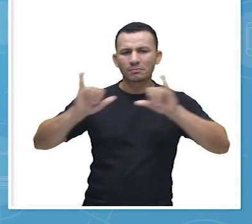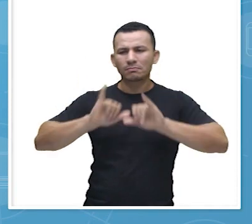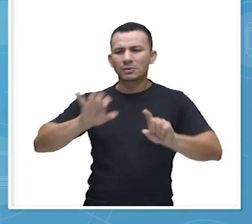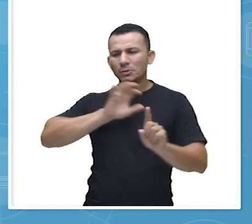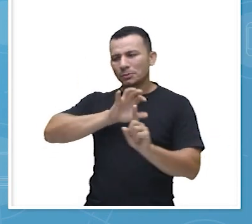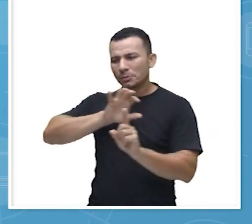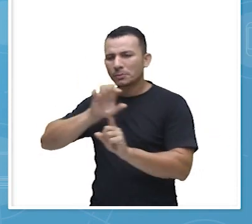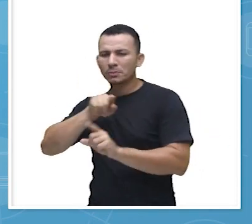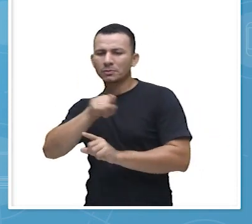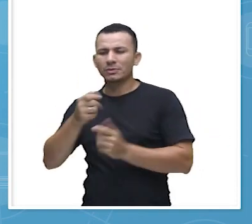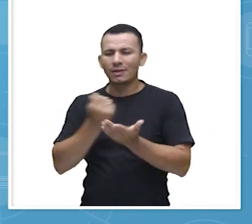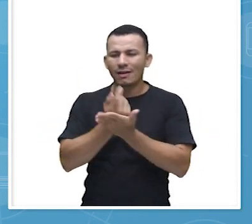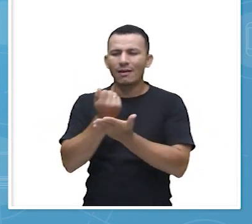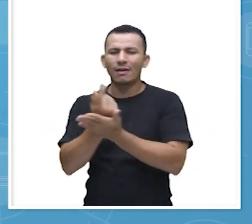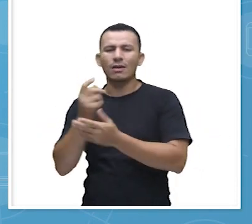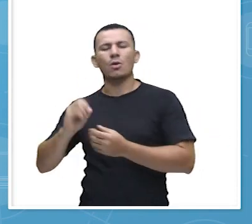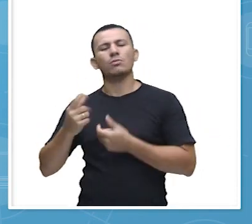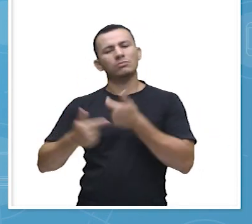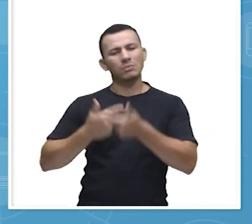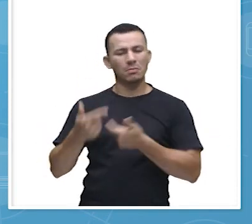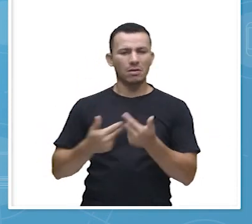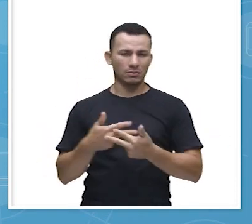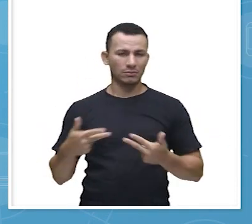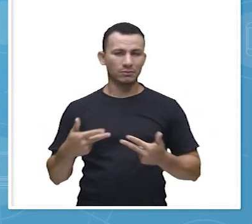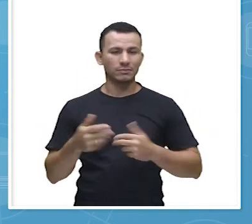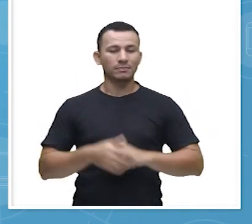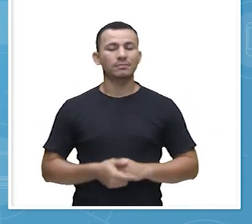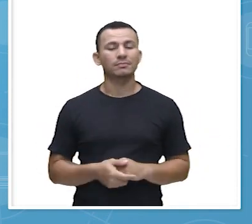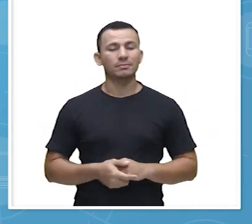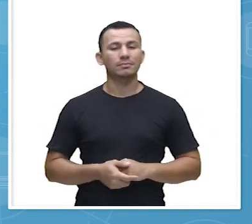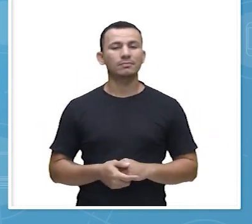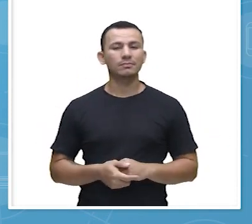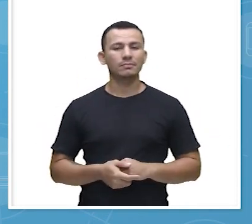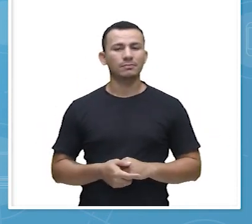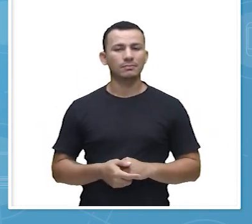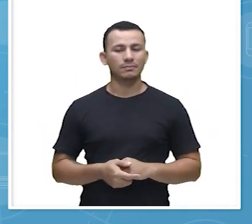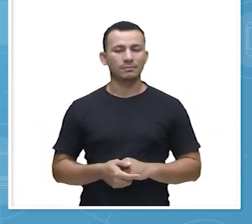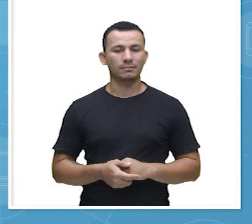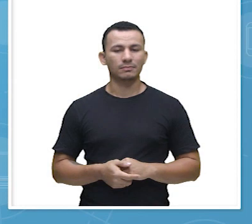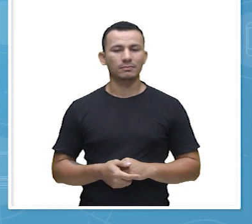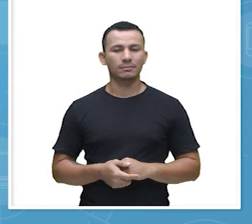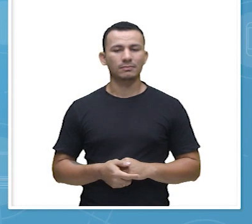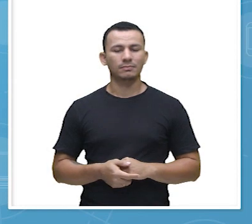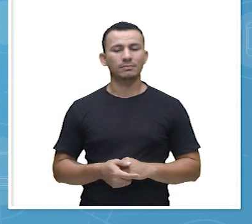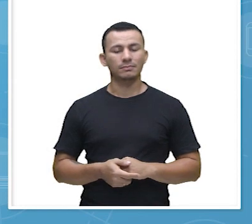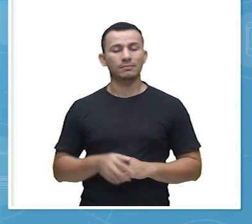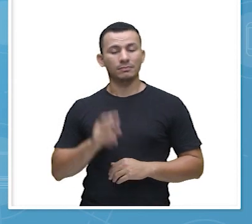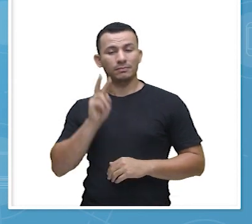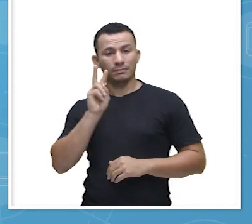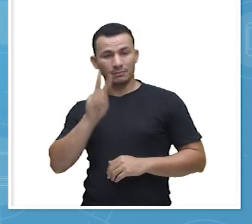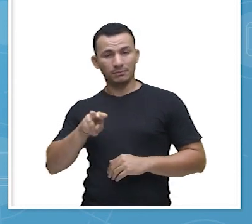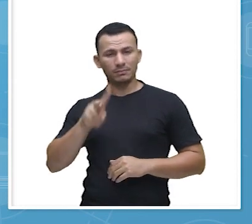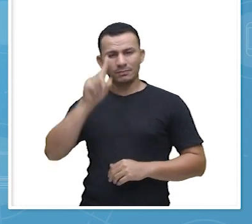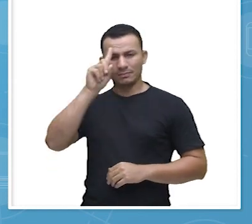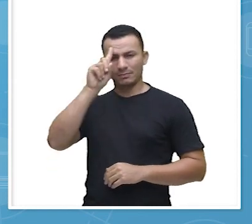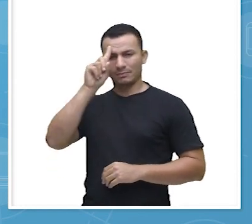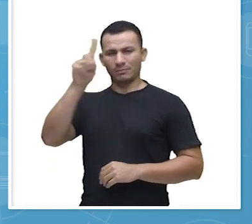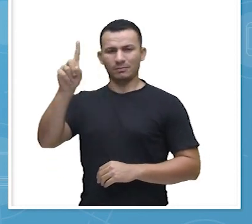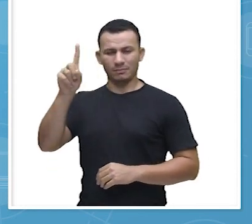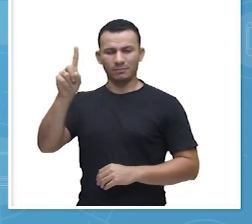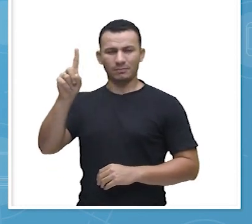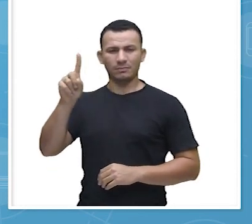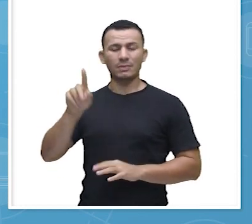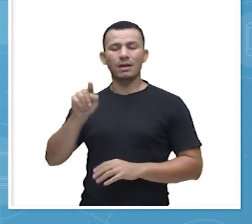um produto ou um serviço. E olha que bacana, notaram? Essa questão, esse comando, ele não tem